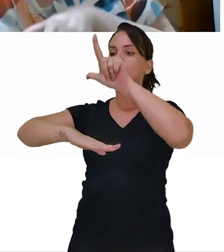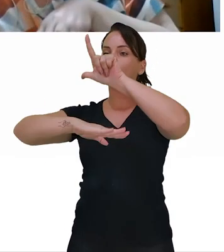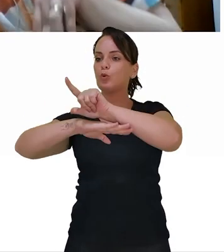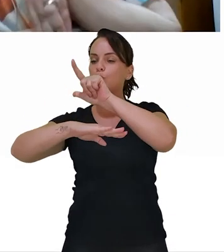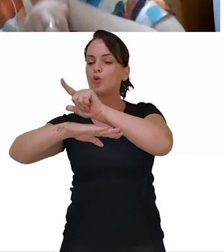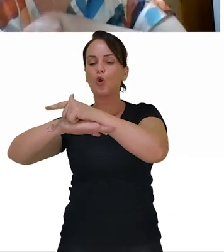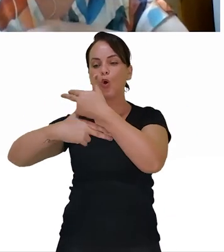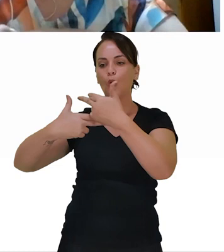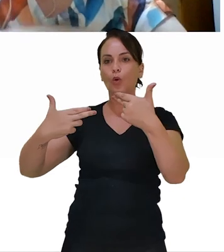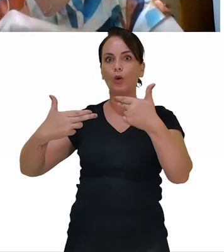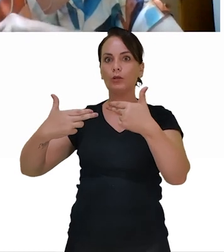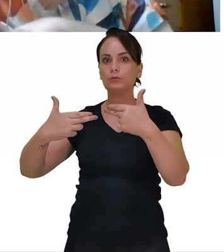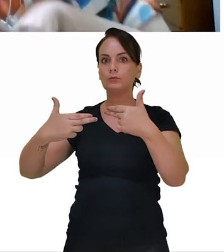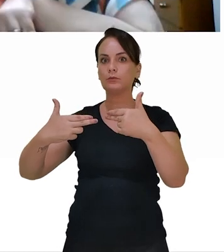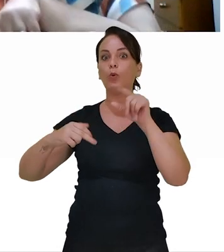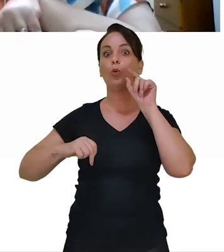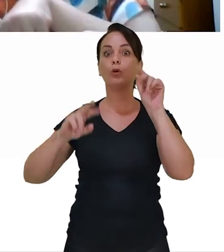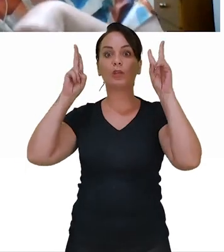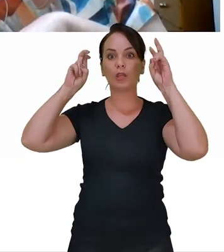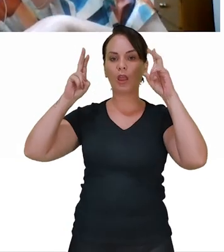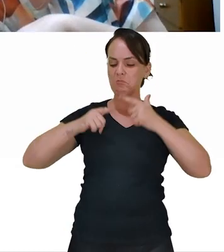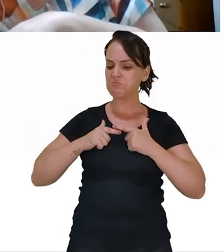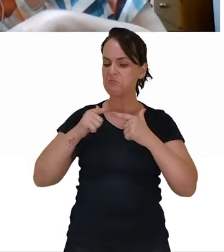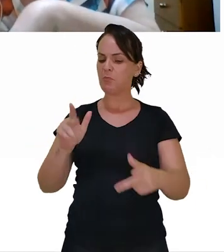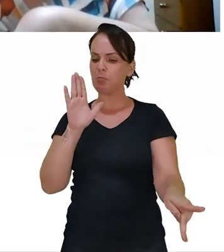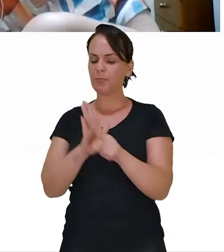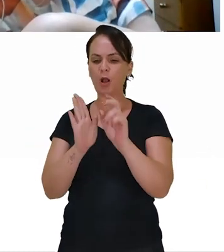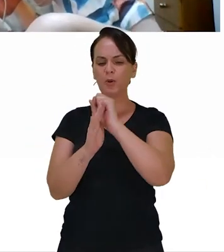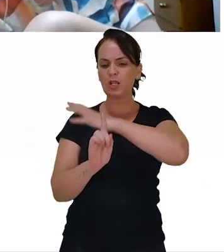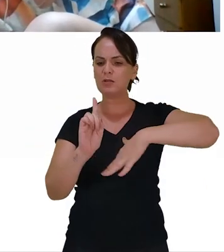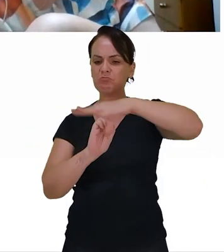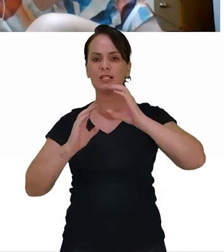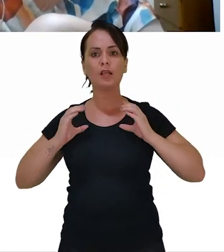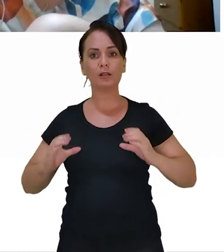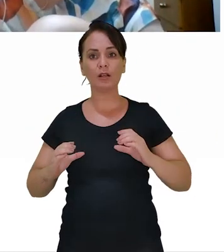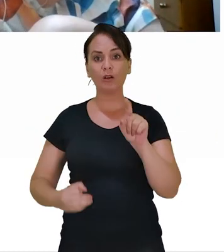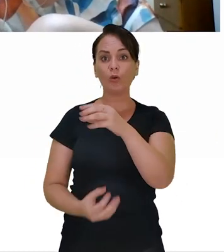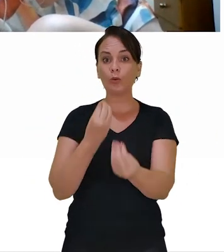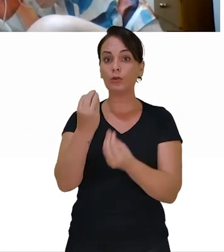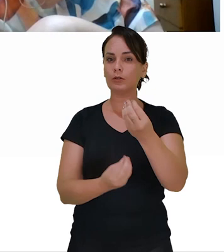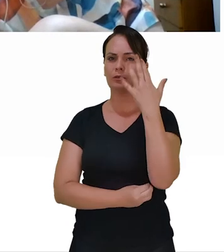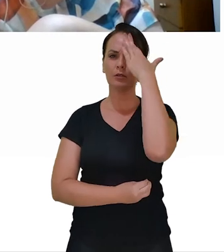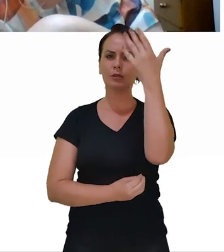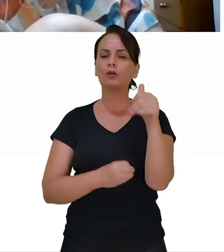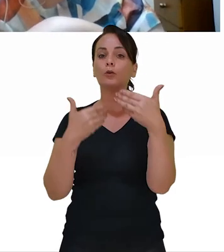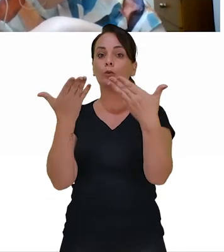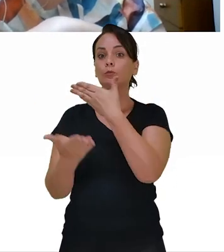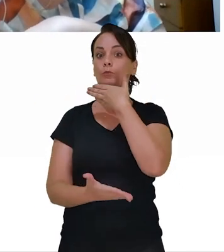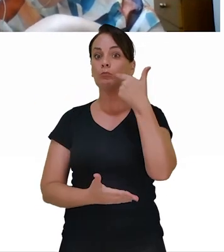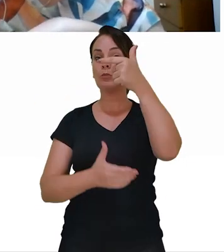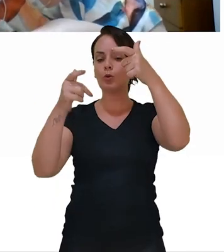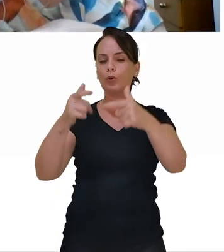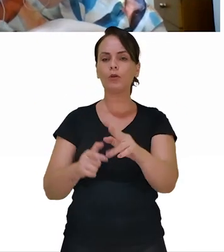quando você vai ter algum local. Trata-se de um ato de cidadania. Como que você imagina e qual é o melhor lugar que você conhece